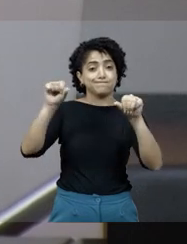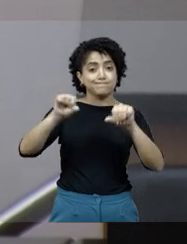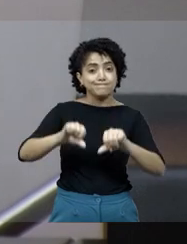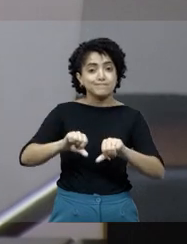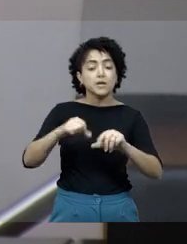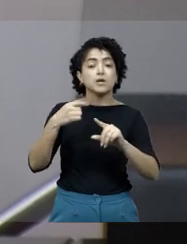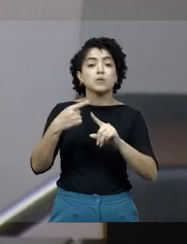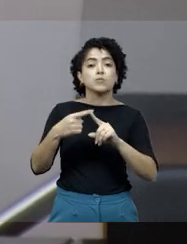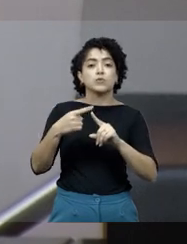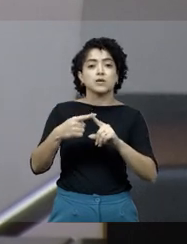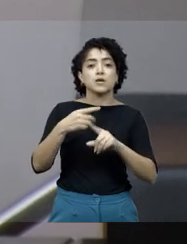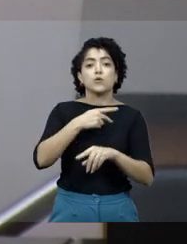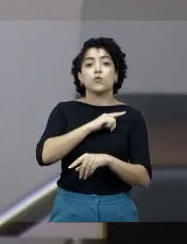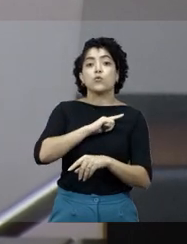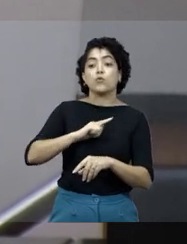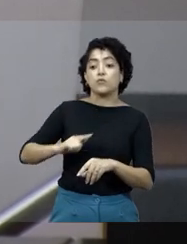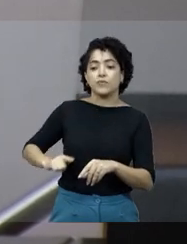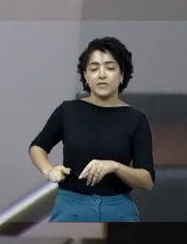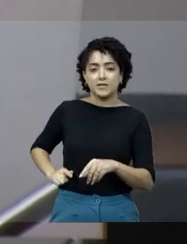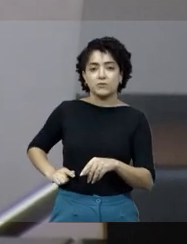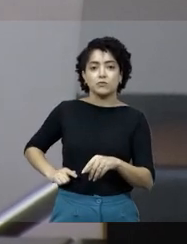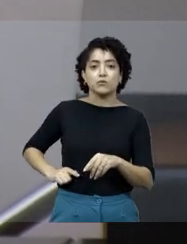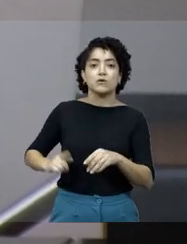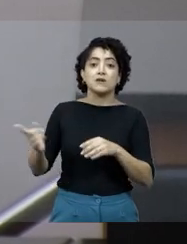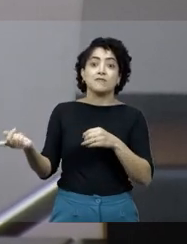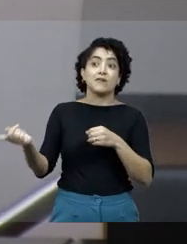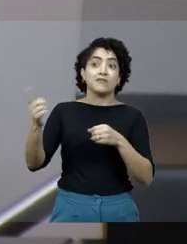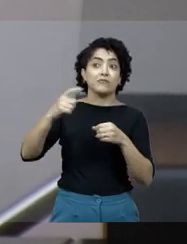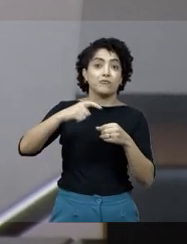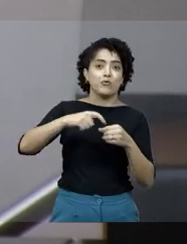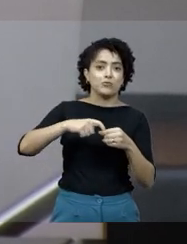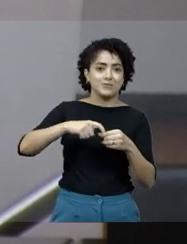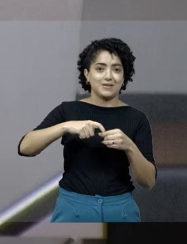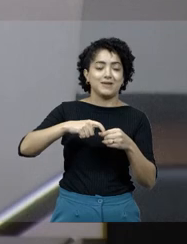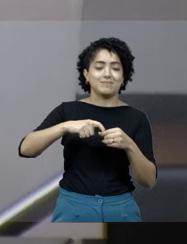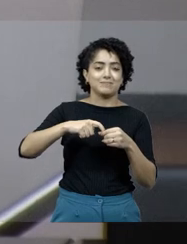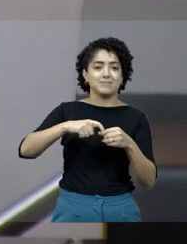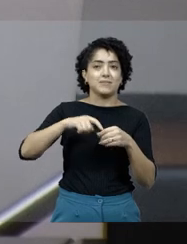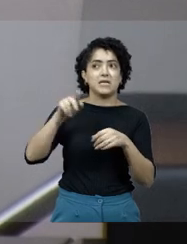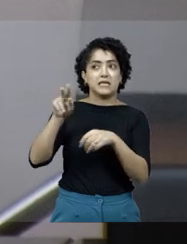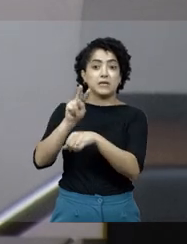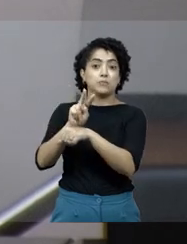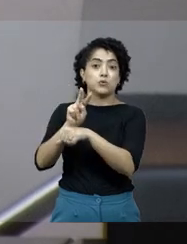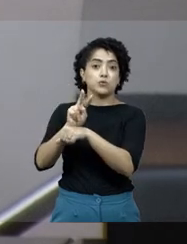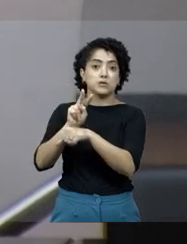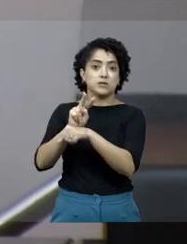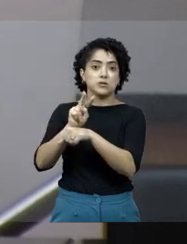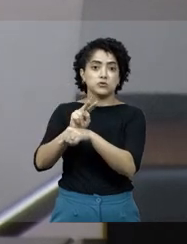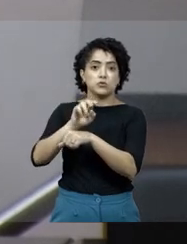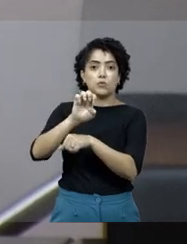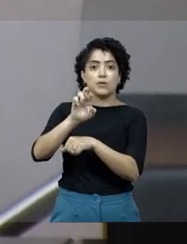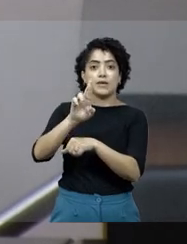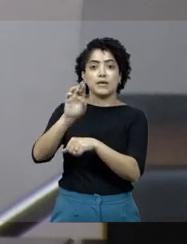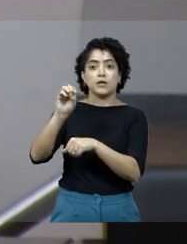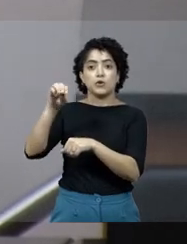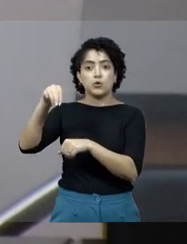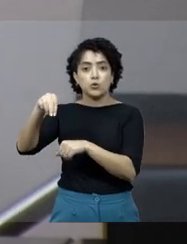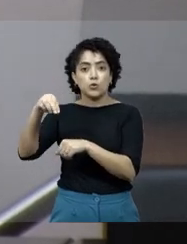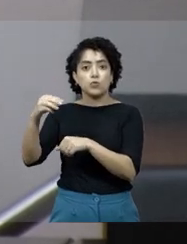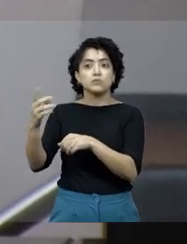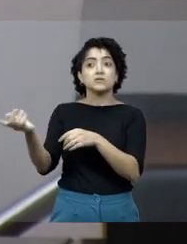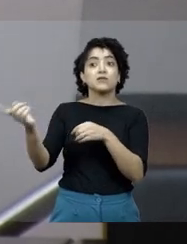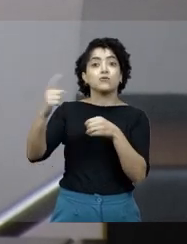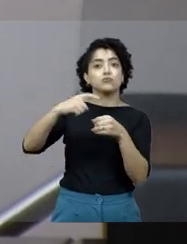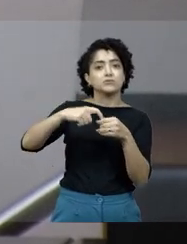o governador está voltando para a Assembleia. Quem protegia a casa lá, que era o Heron, está voltando para a